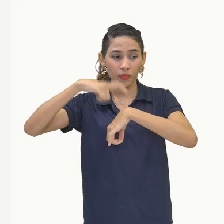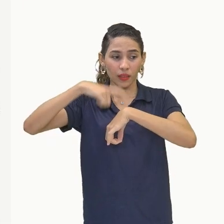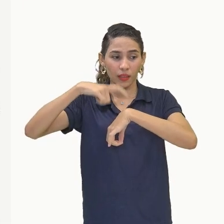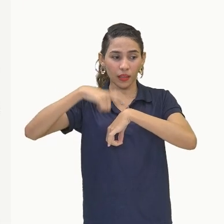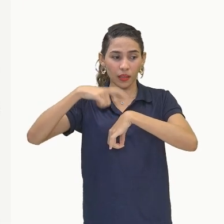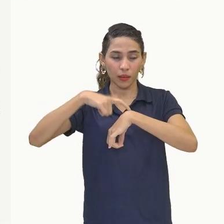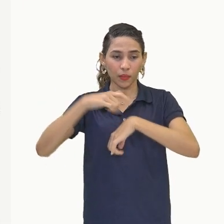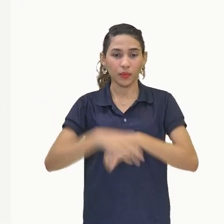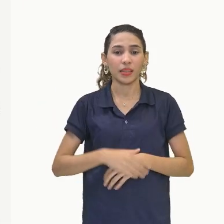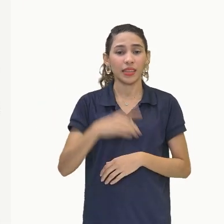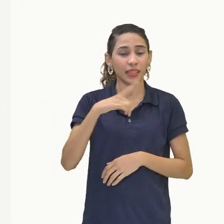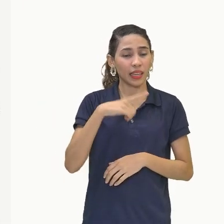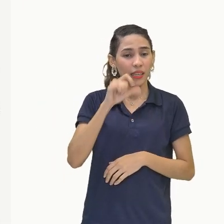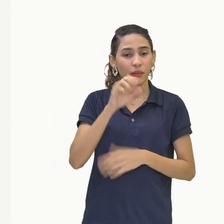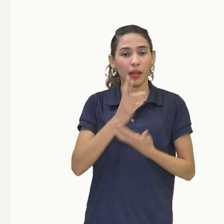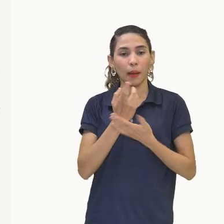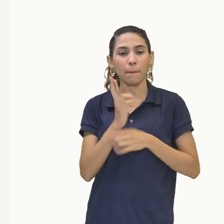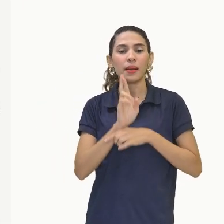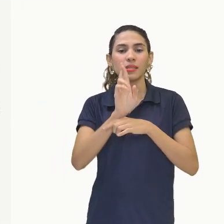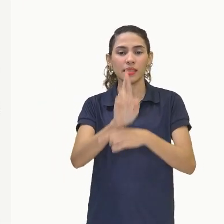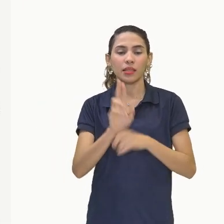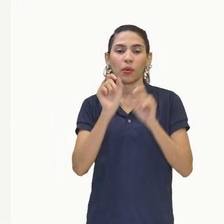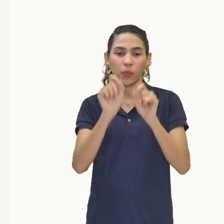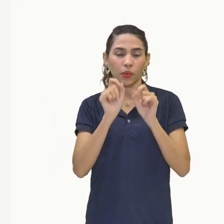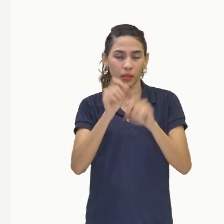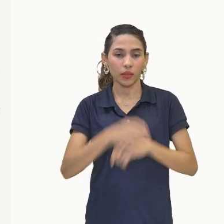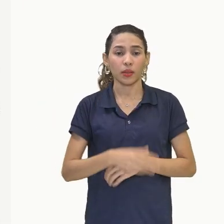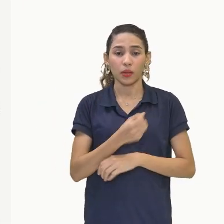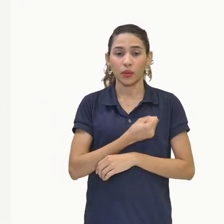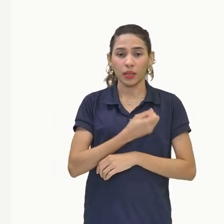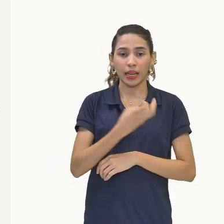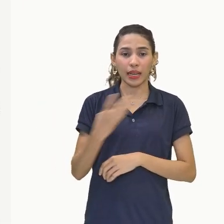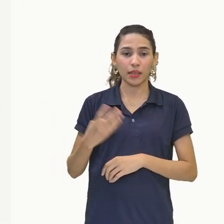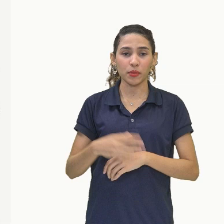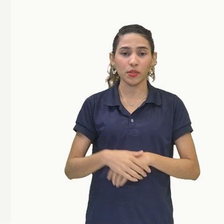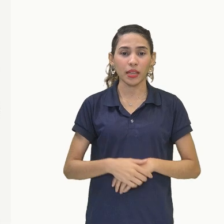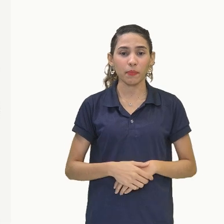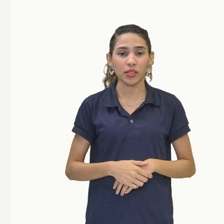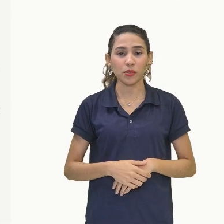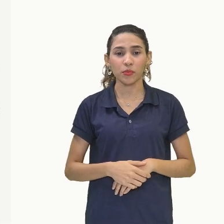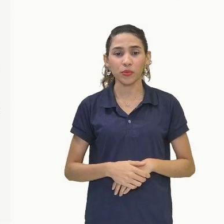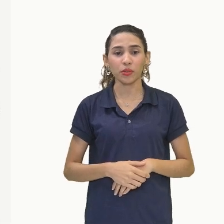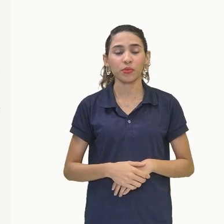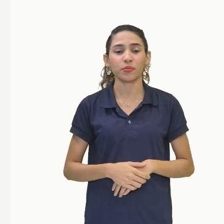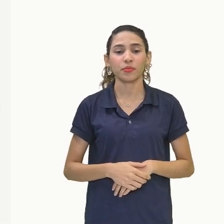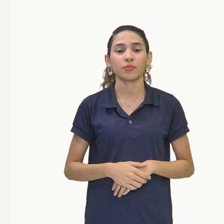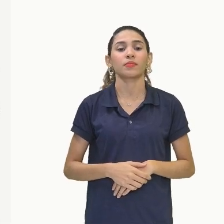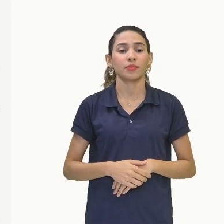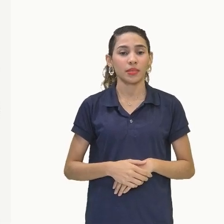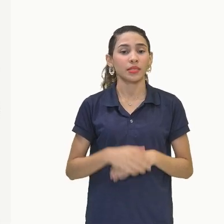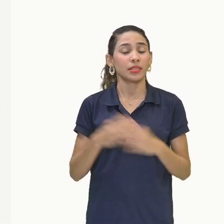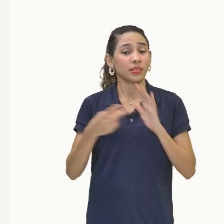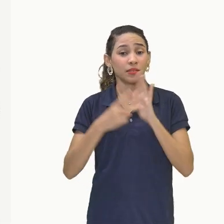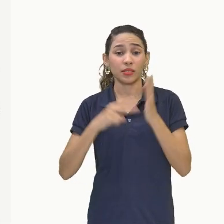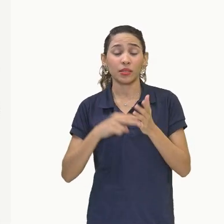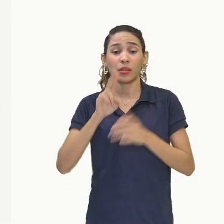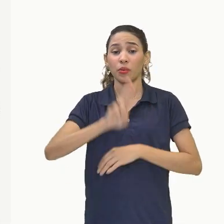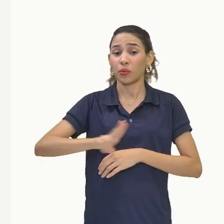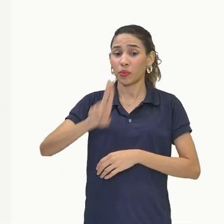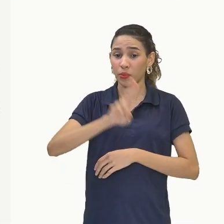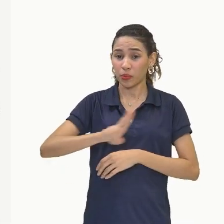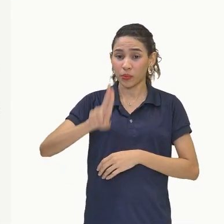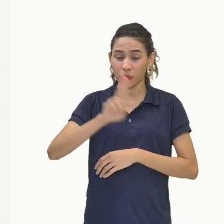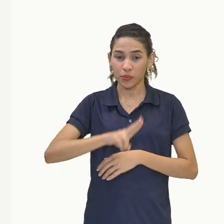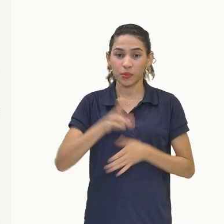de energia ela vai representar o quê? A quantidade de energia, ou seja, ela vai ser consumida num